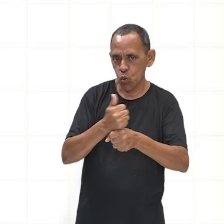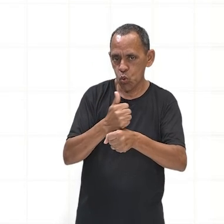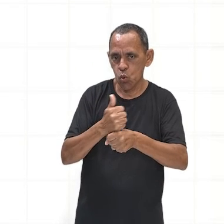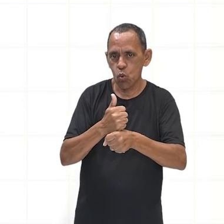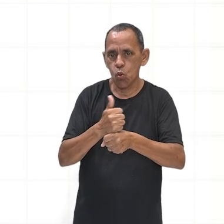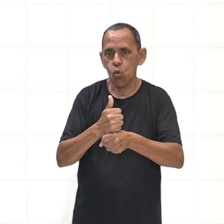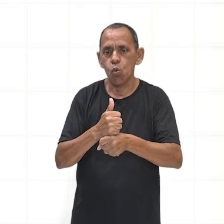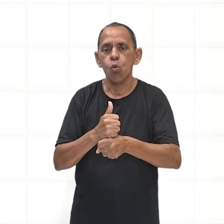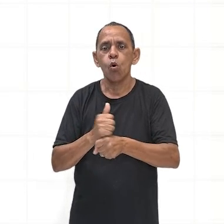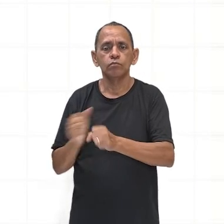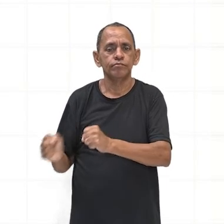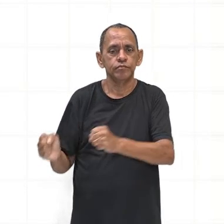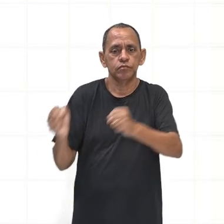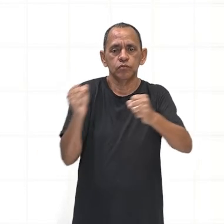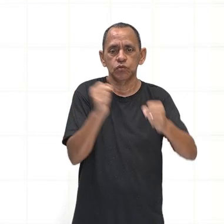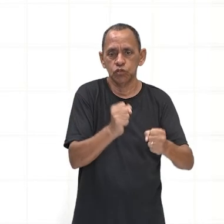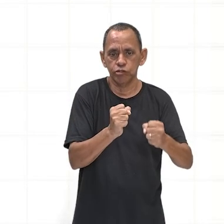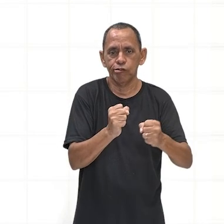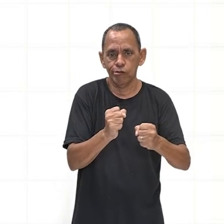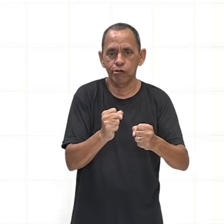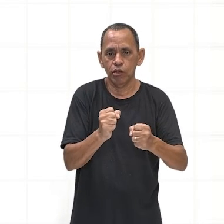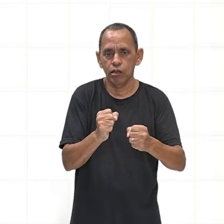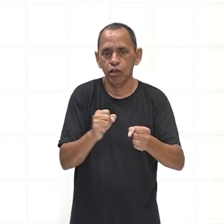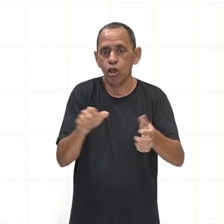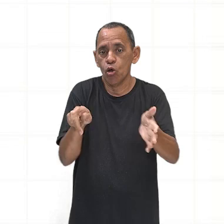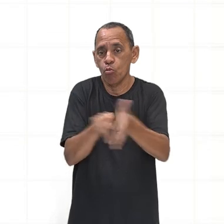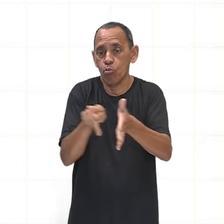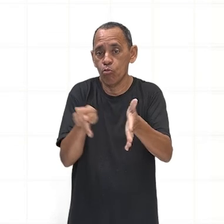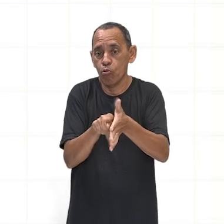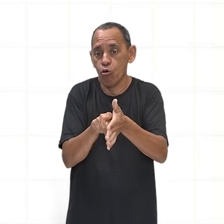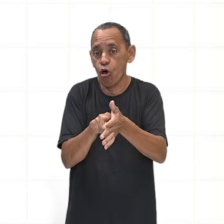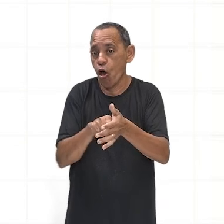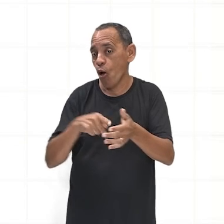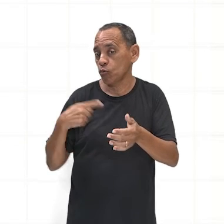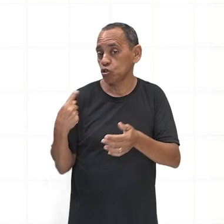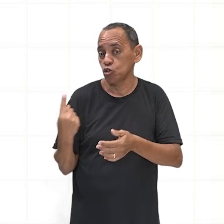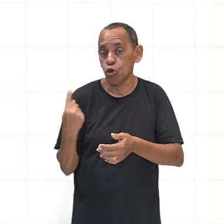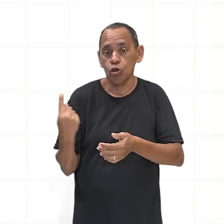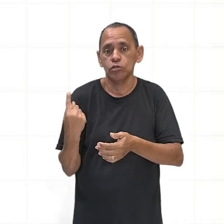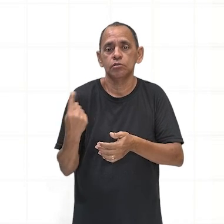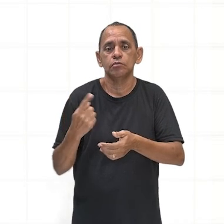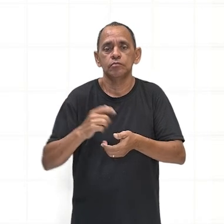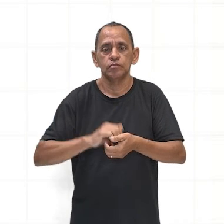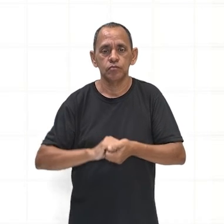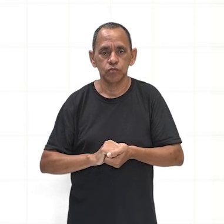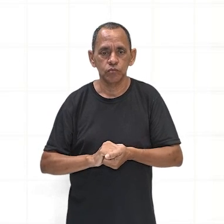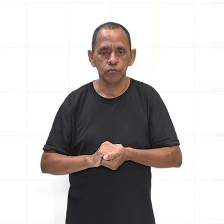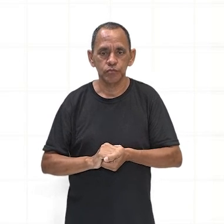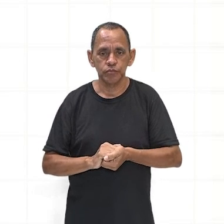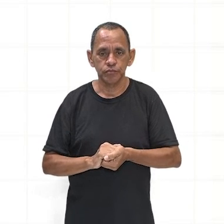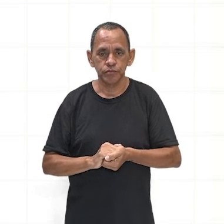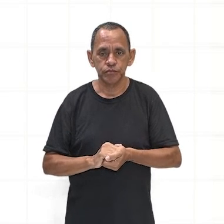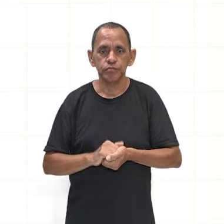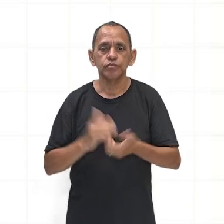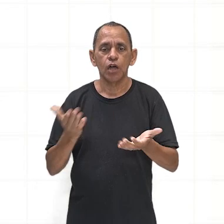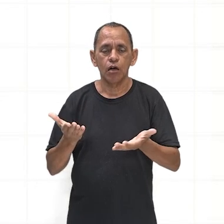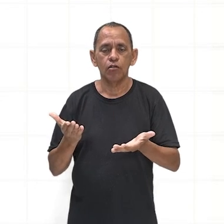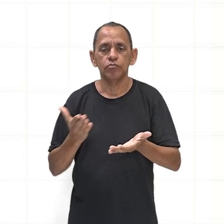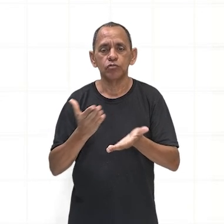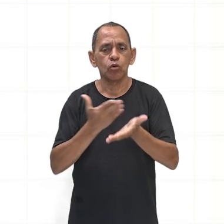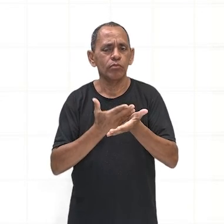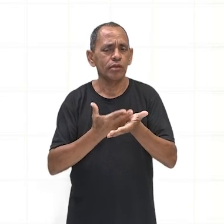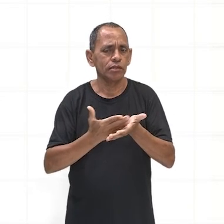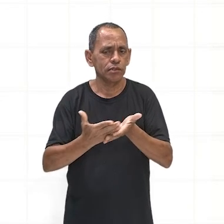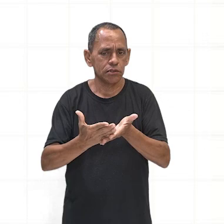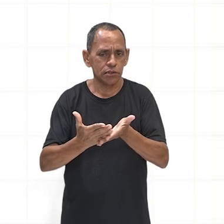vai ver que ali um pouco antes, em 1519, chegam os espanhóis que vão começar a enfraquecer, fazendo com